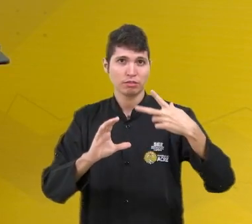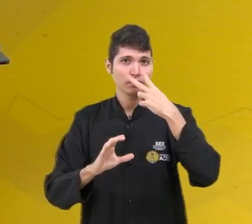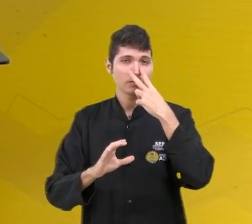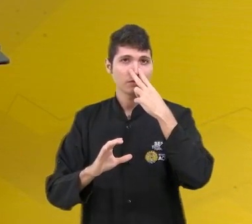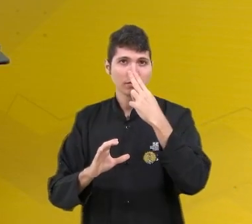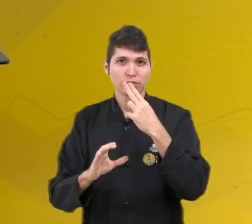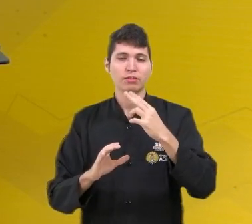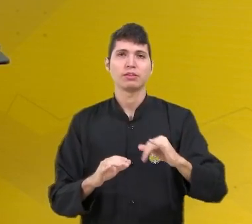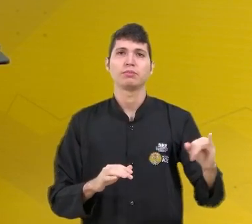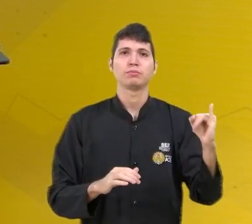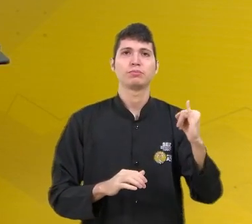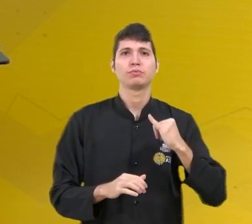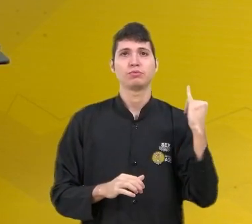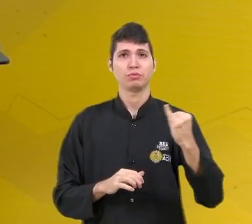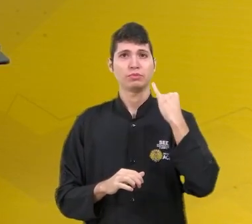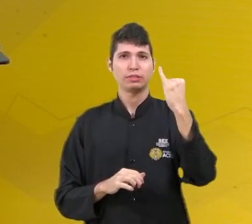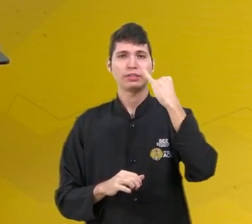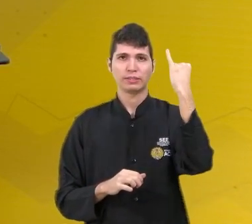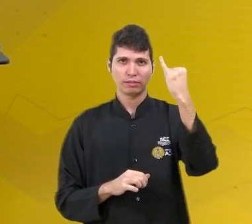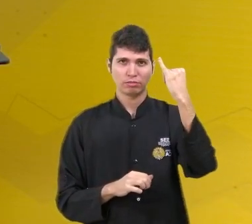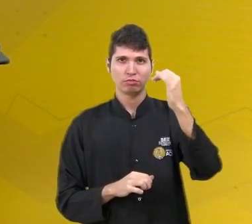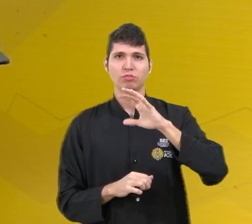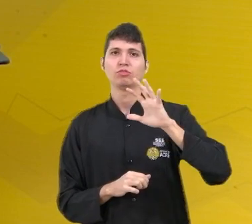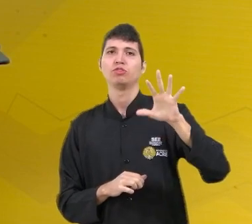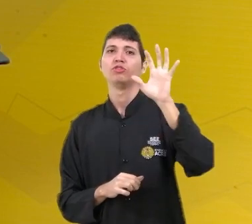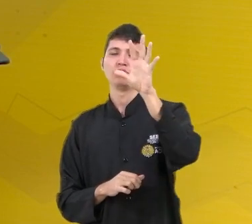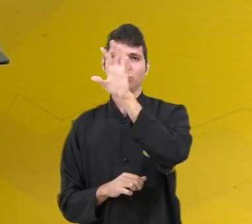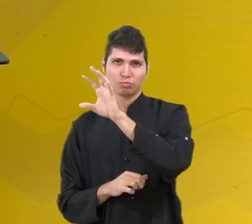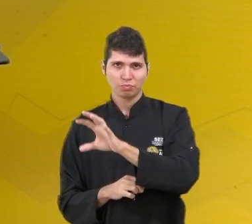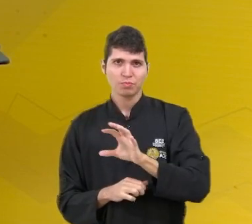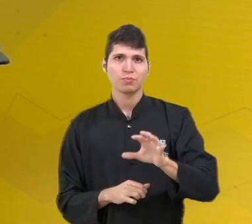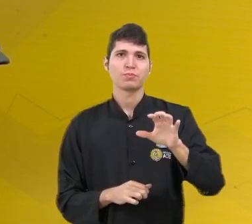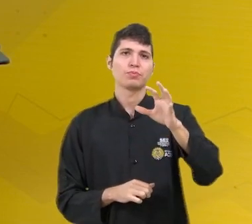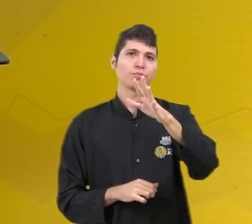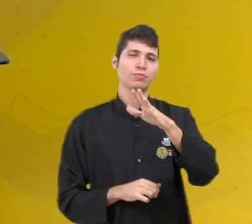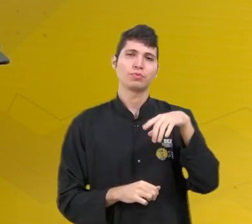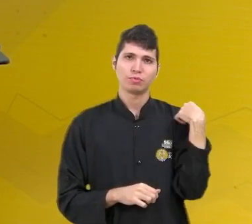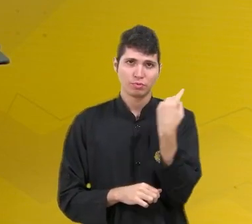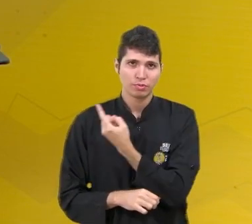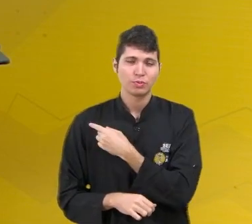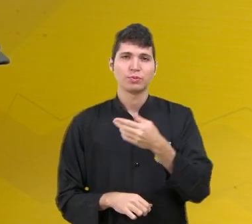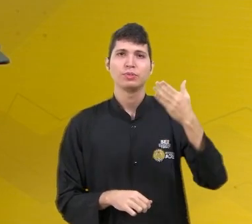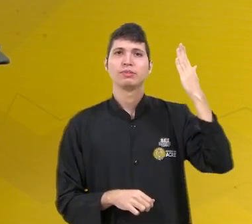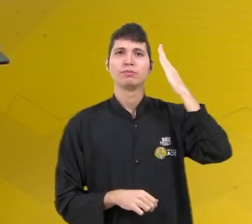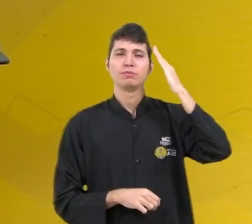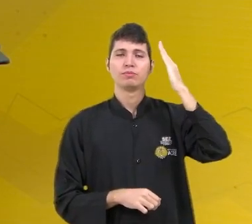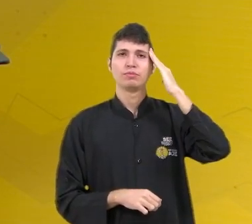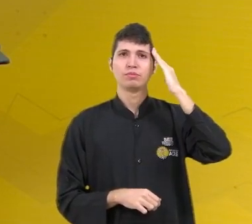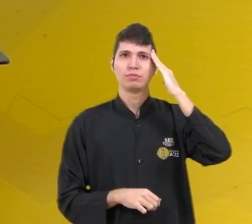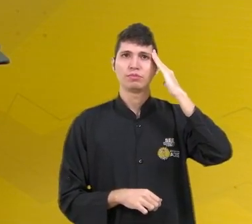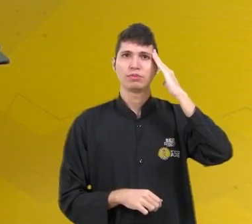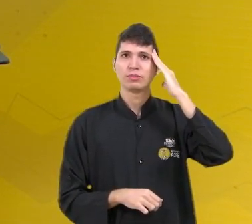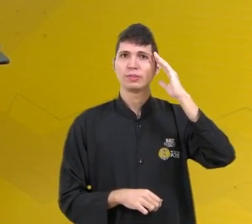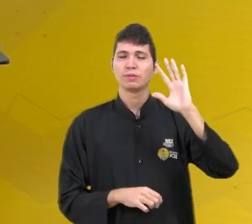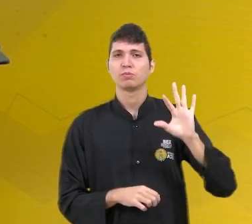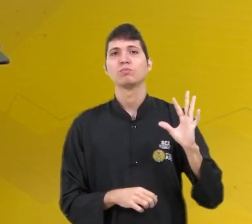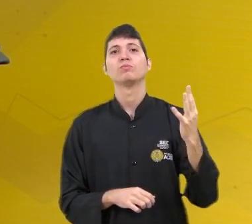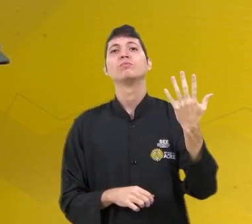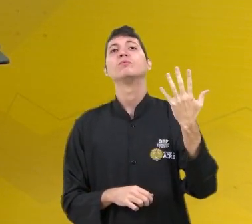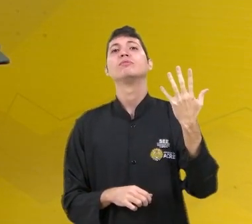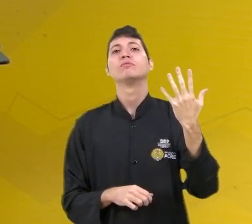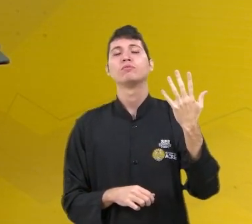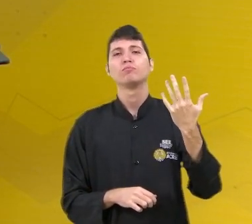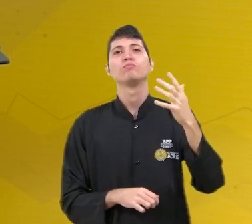é importantíssimo o ato de regionalizar para que possamos entender, de fato, o que acontece aí nessa dinâmica